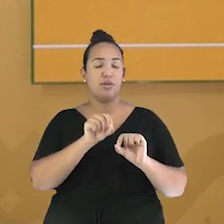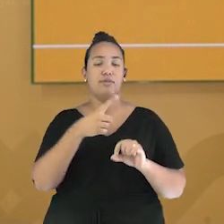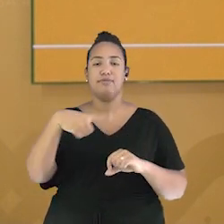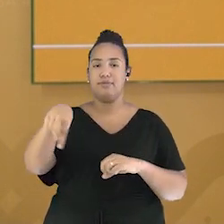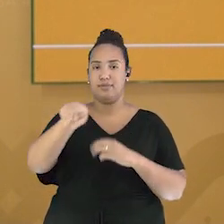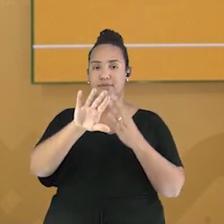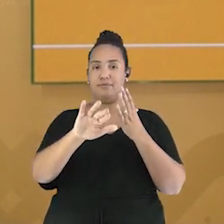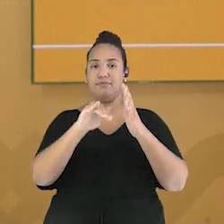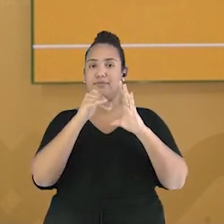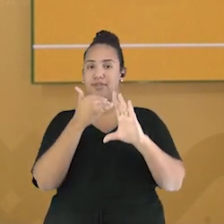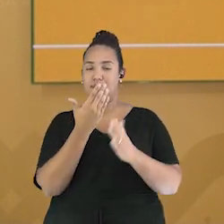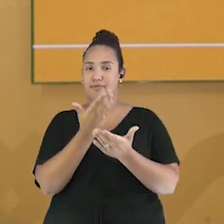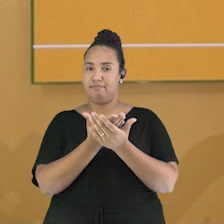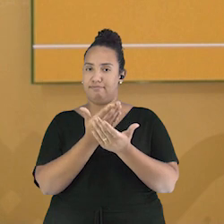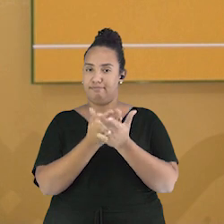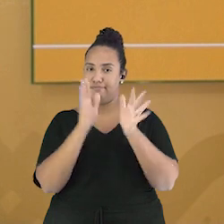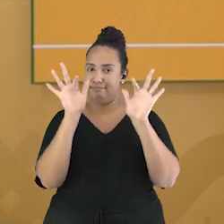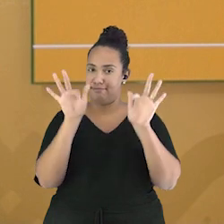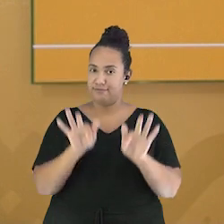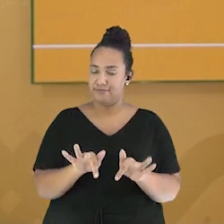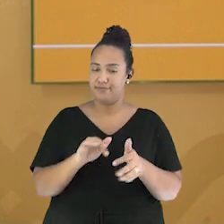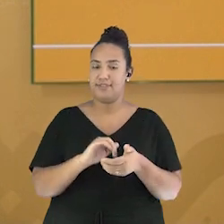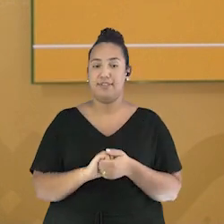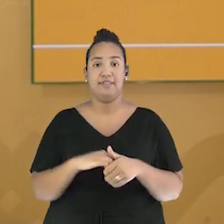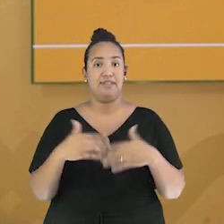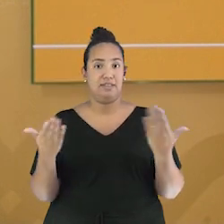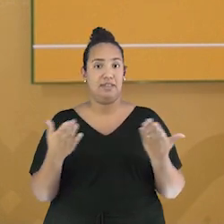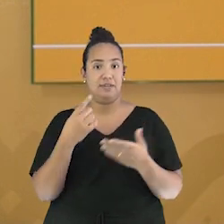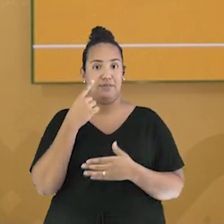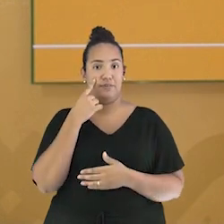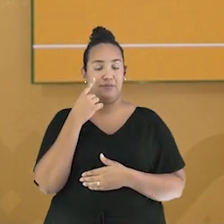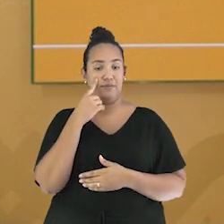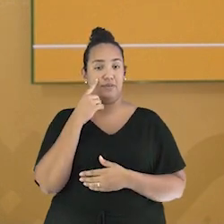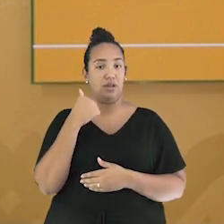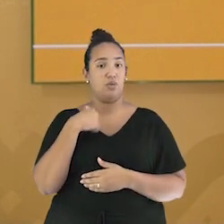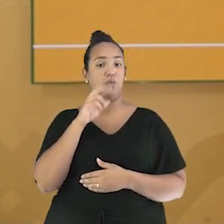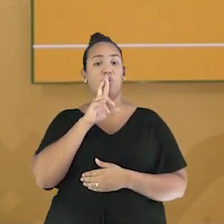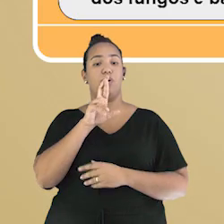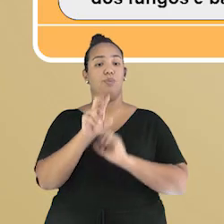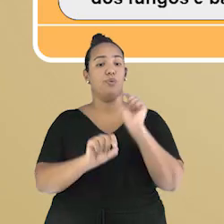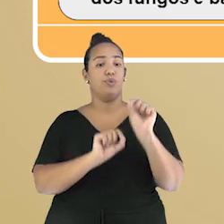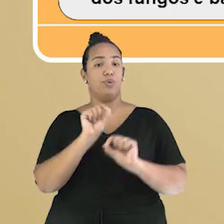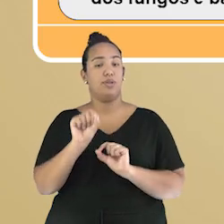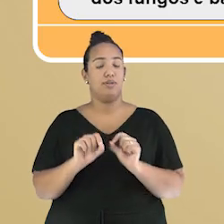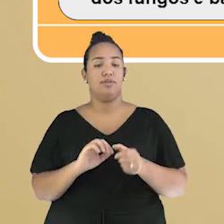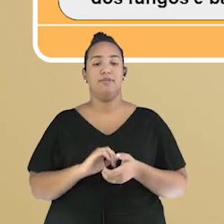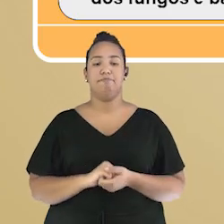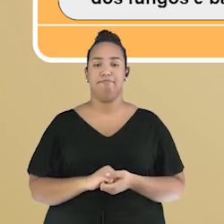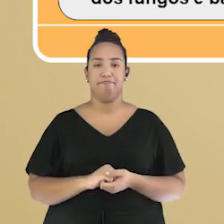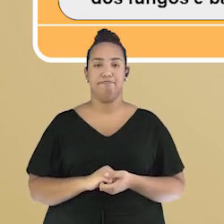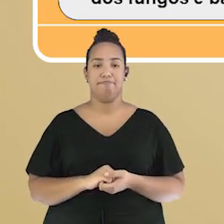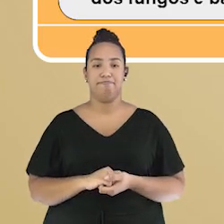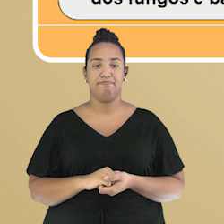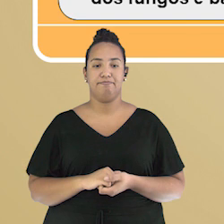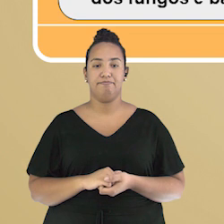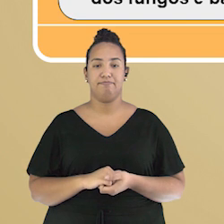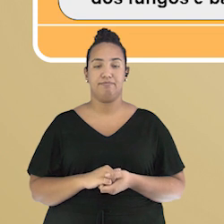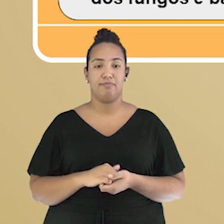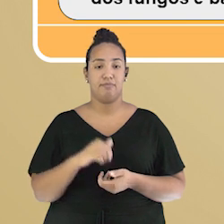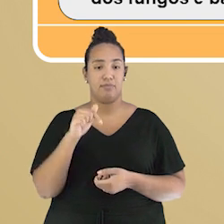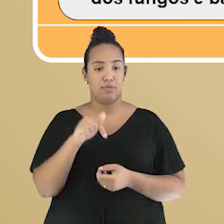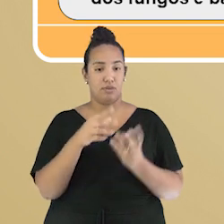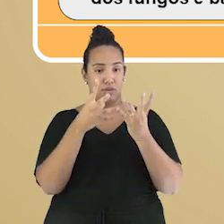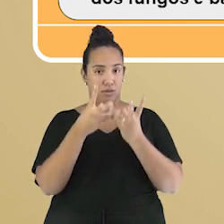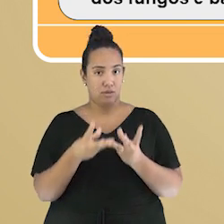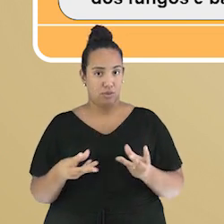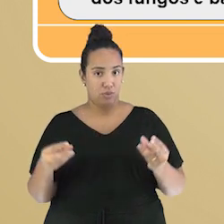enviar depois para a gente no final da aula. Então, vem conferir comigo o que eu respondi. A importância da decomposição